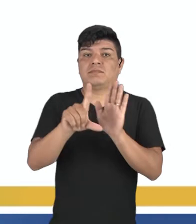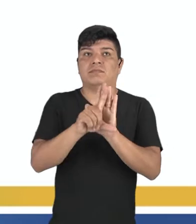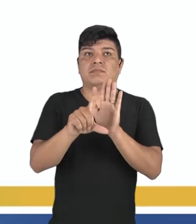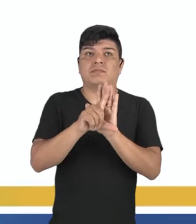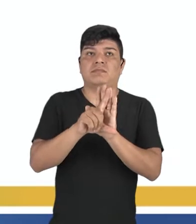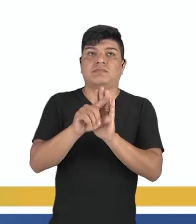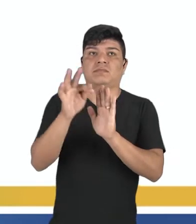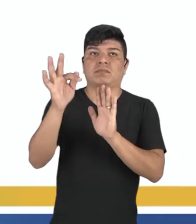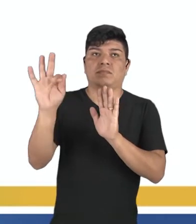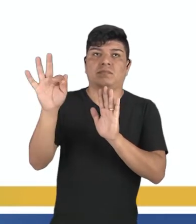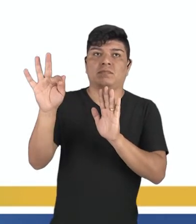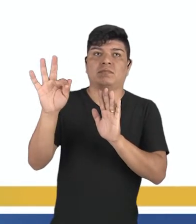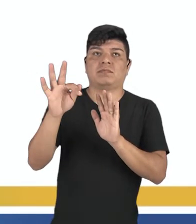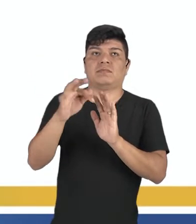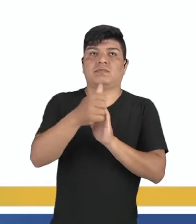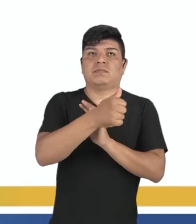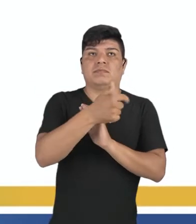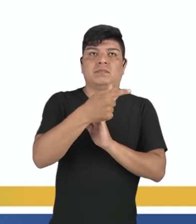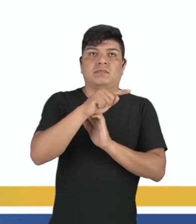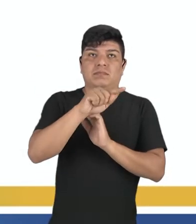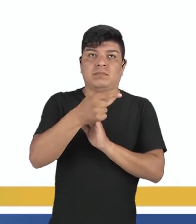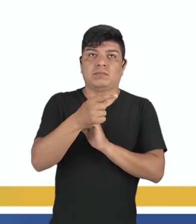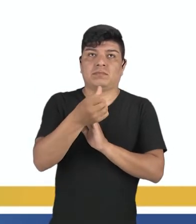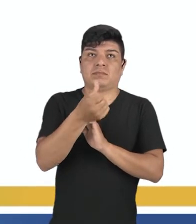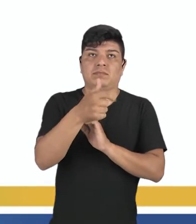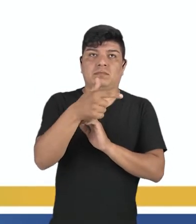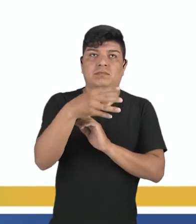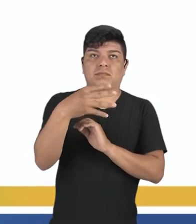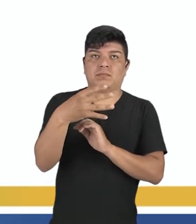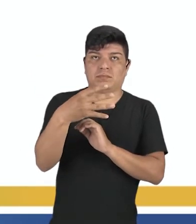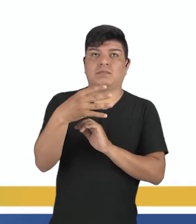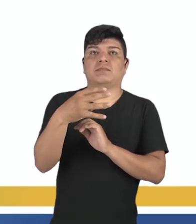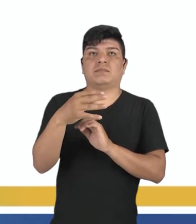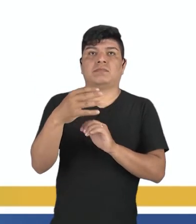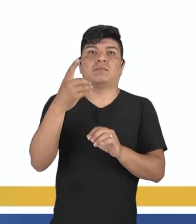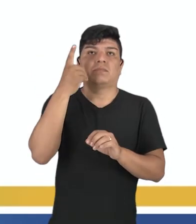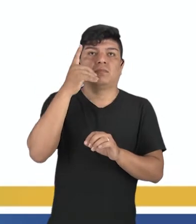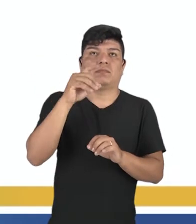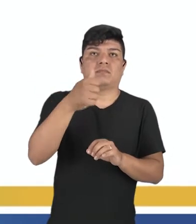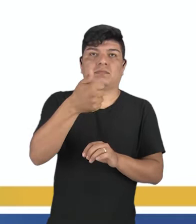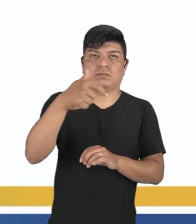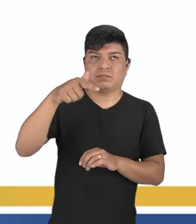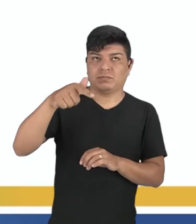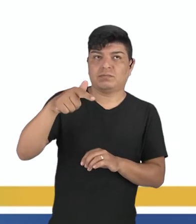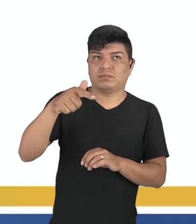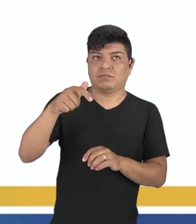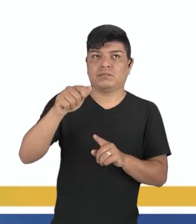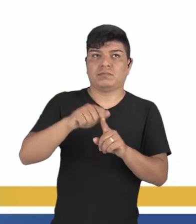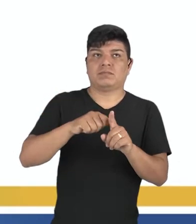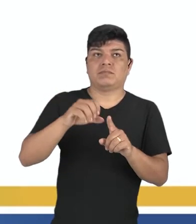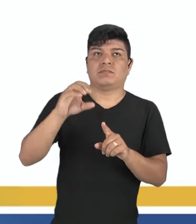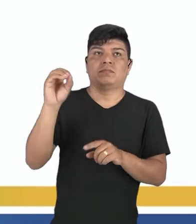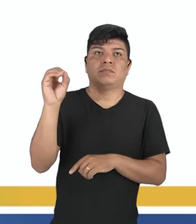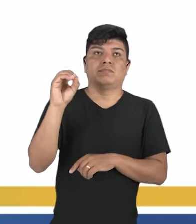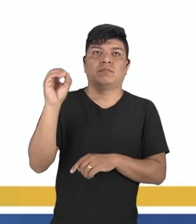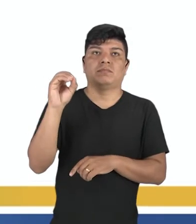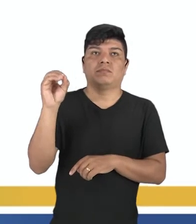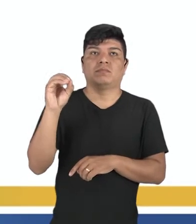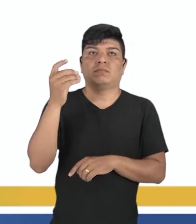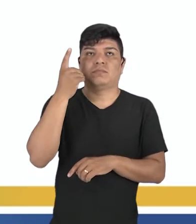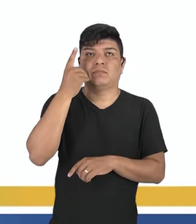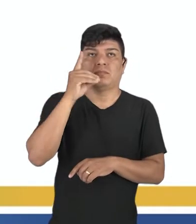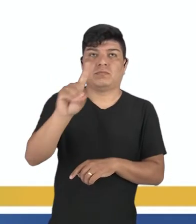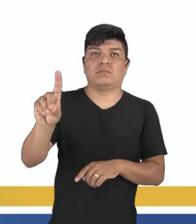número 12.624, que institui o dia 17 de outubro como o Dia da Música